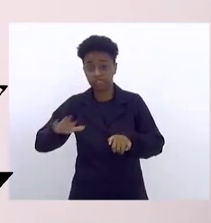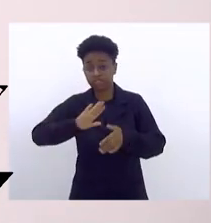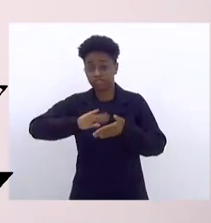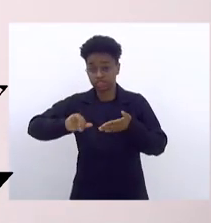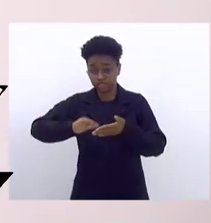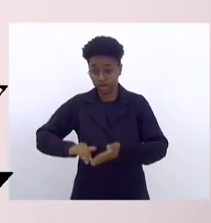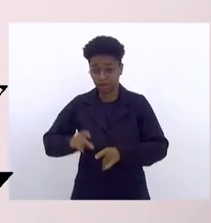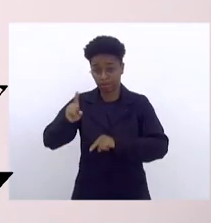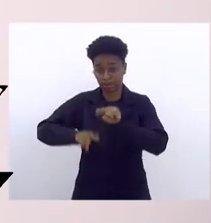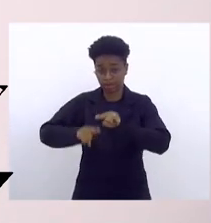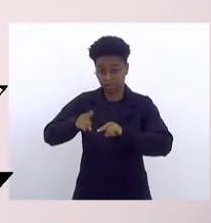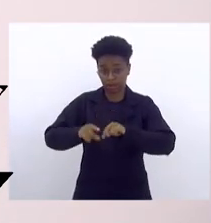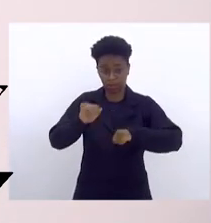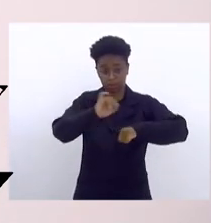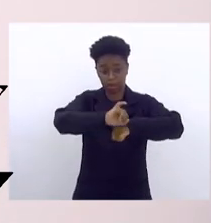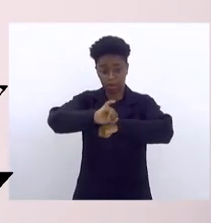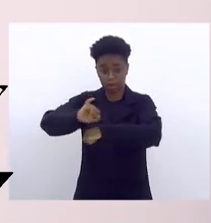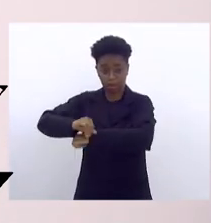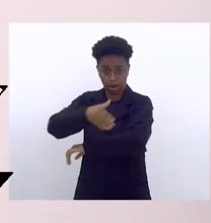do caminho